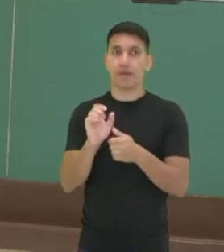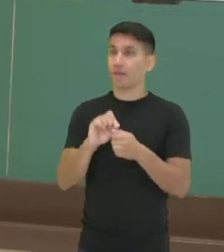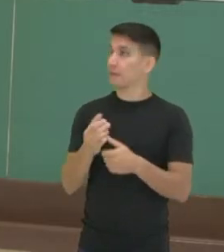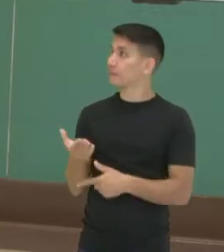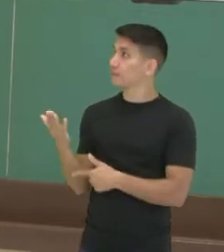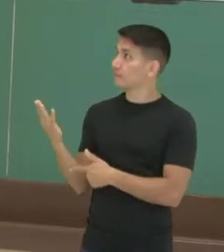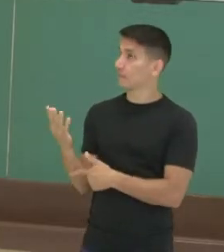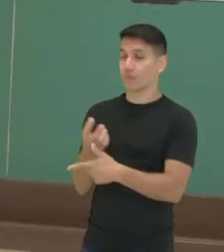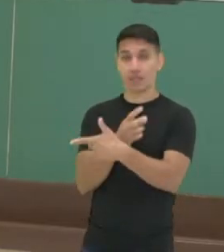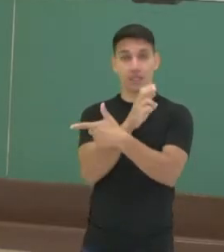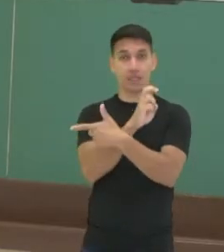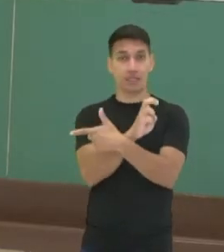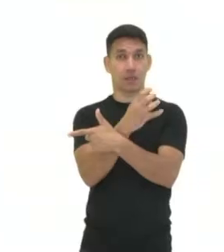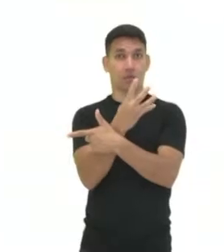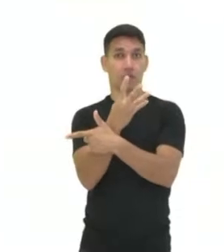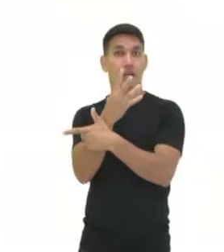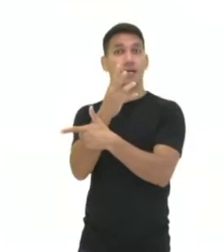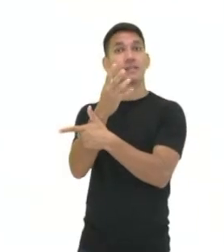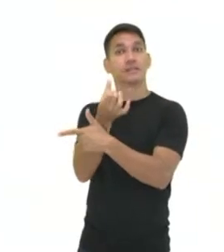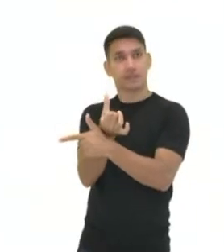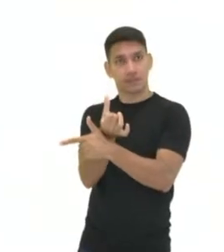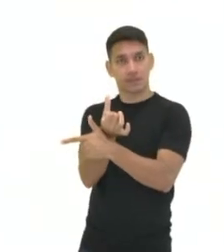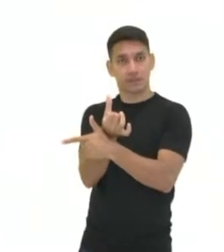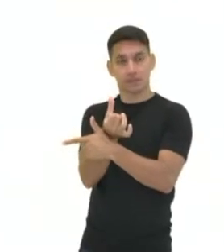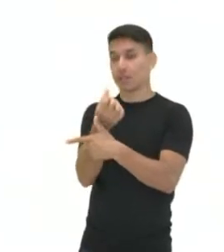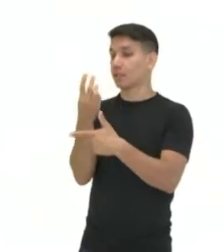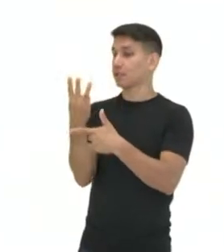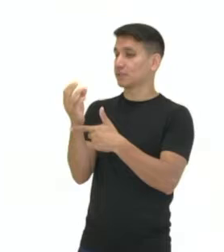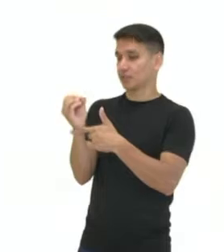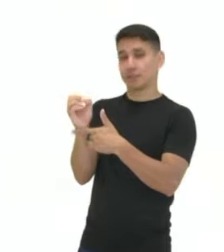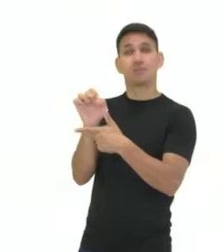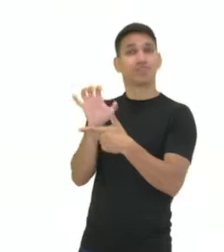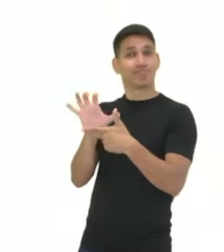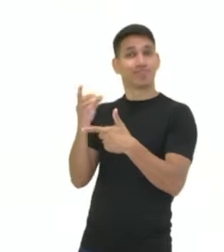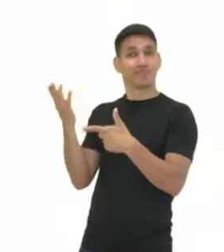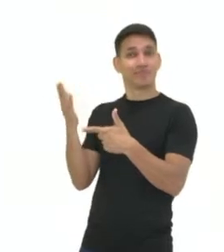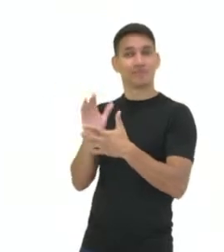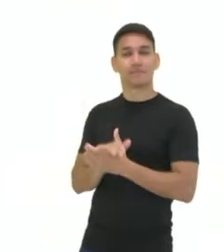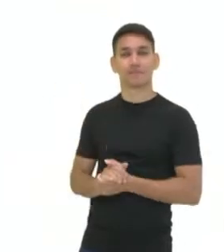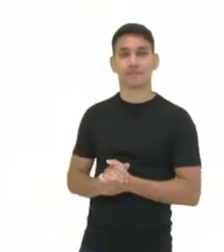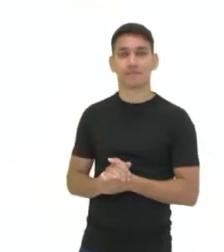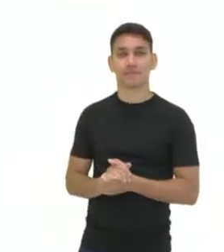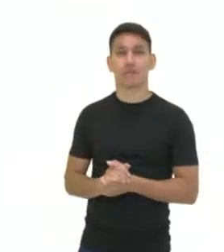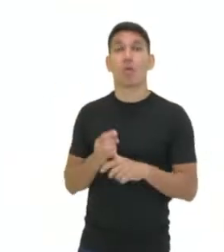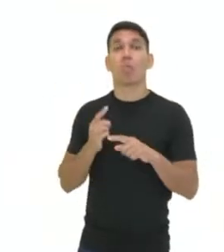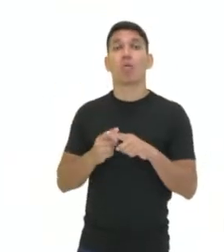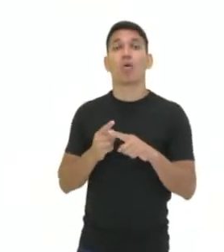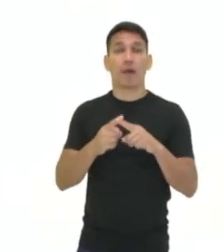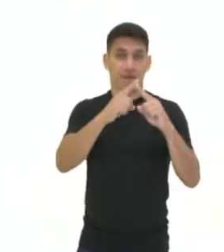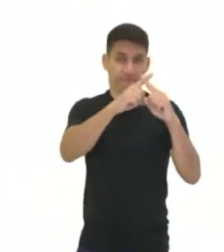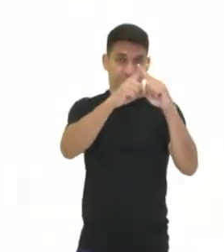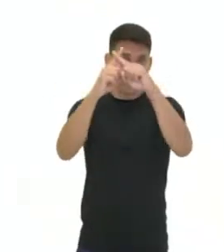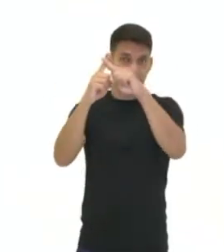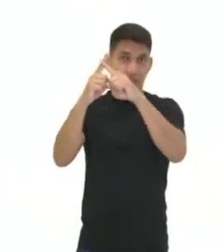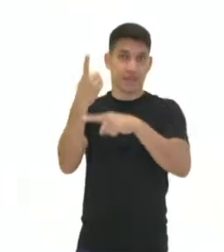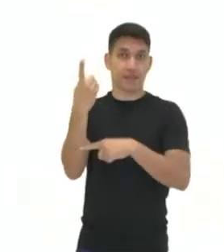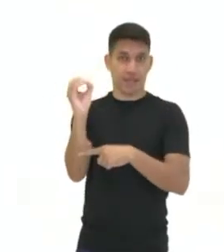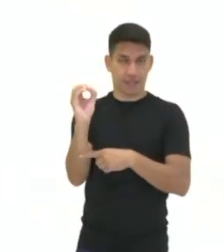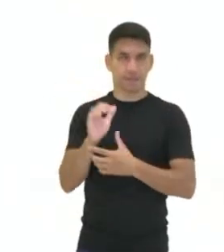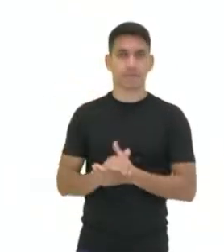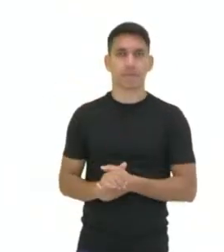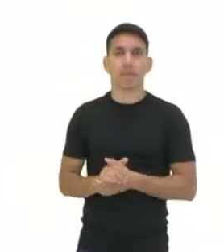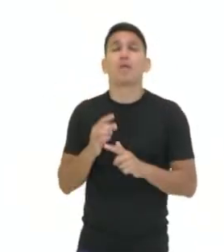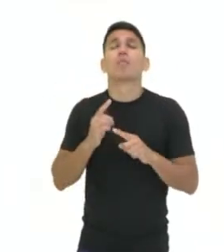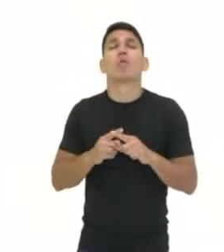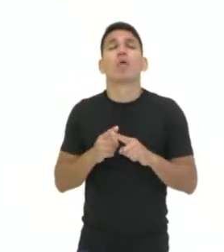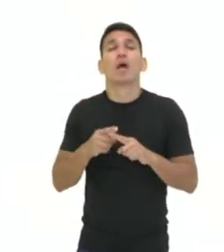ficar 546 e 30, isso mesmo, olha só. Aí depois, por que a gente faz isso? Para tirar